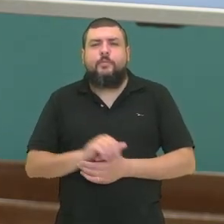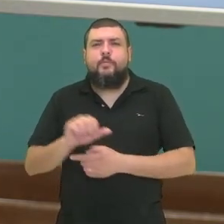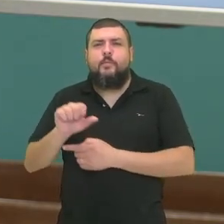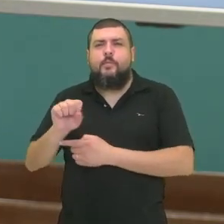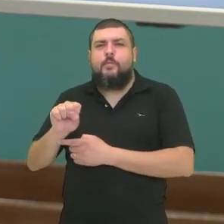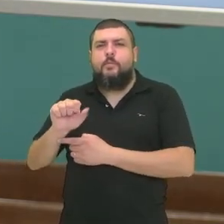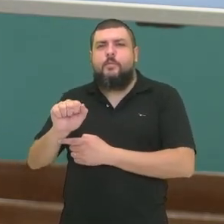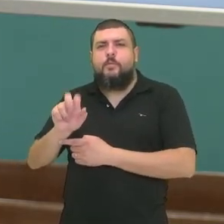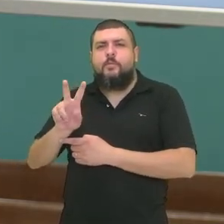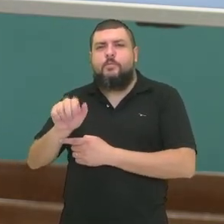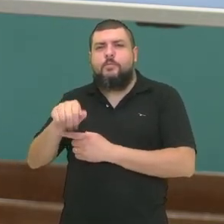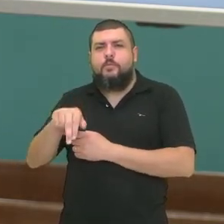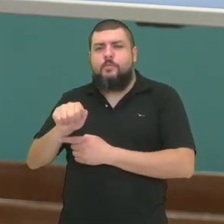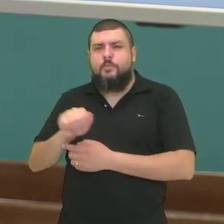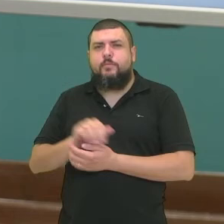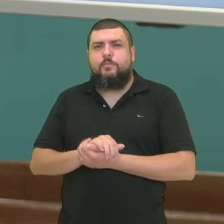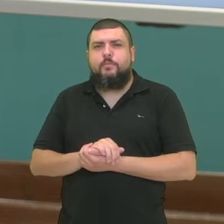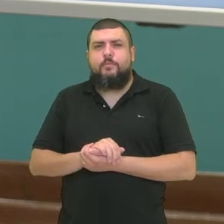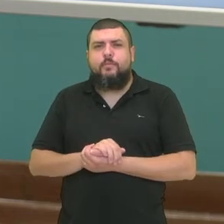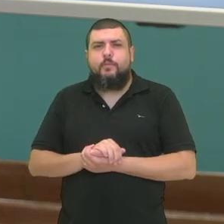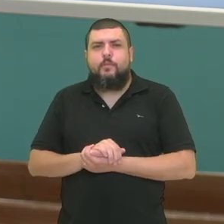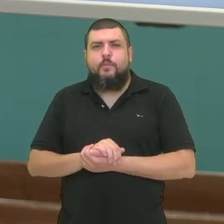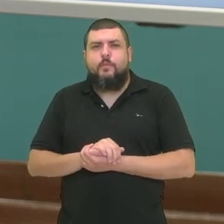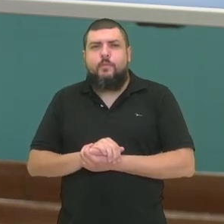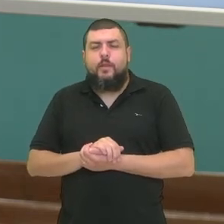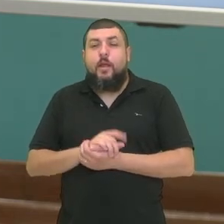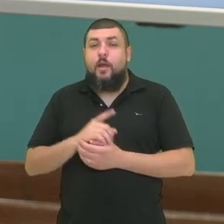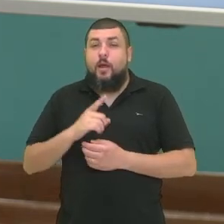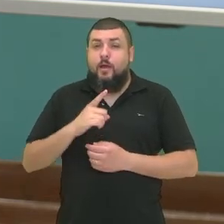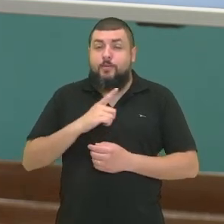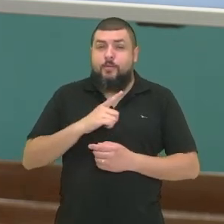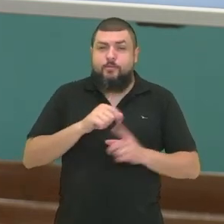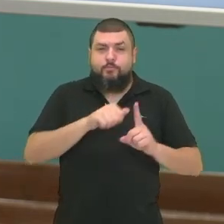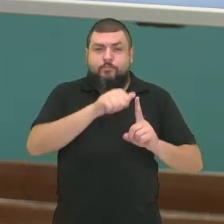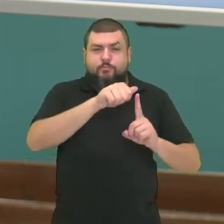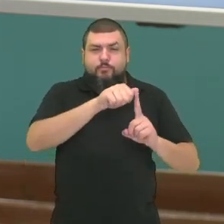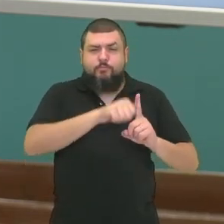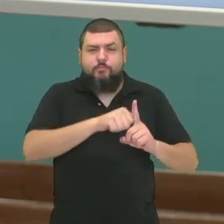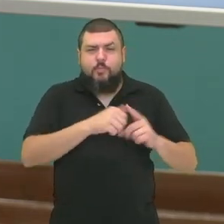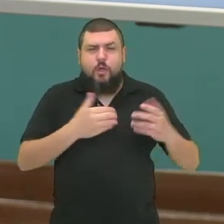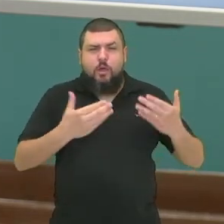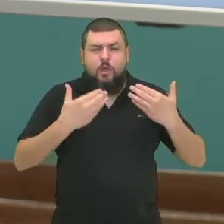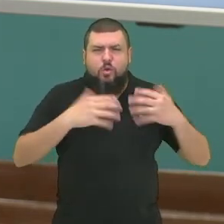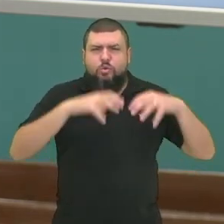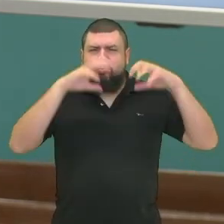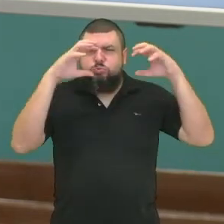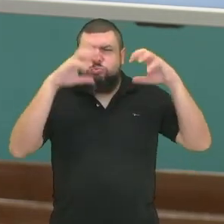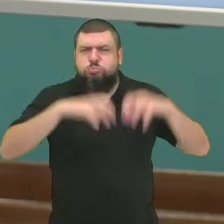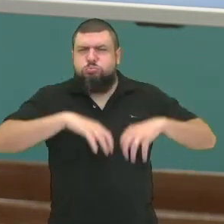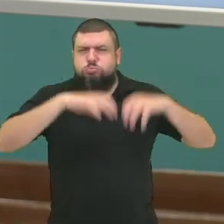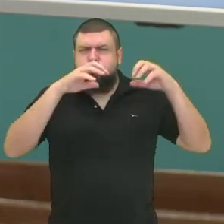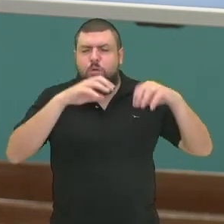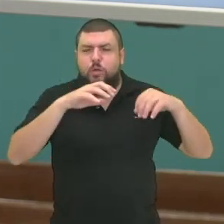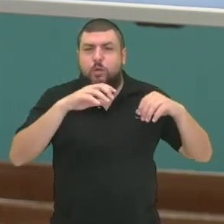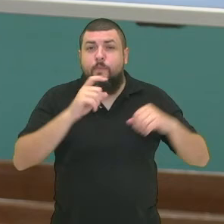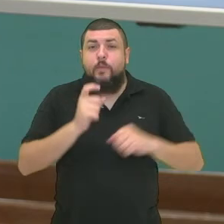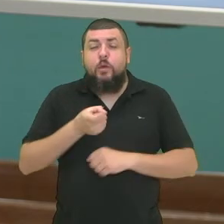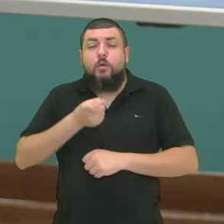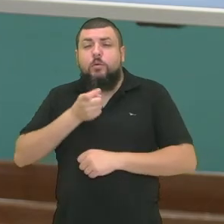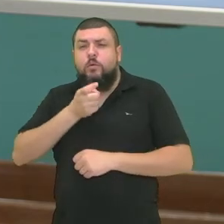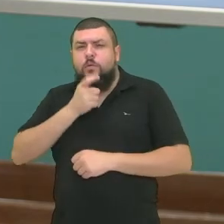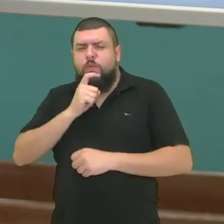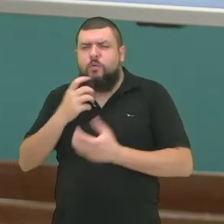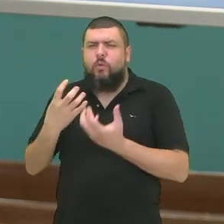savanas. Então as savanas, né, já tem regimes de chuva. No verão é chuvoso e no inverno é mais seco, né, devido então